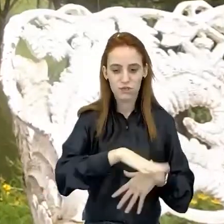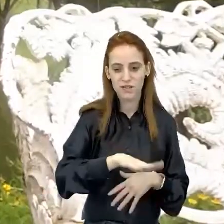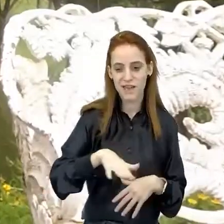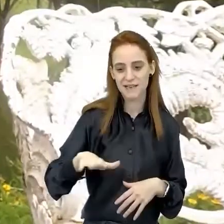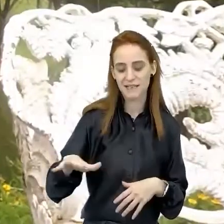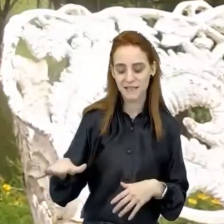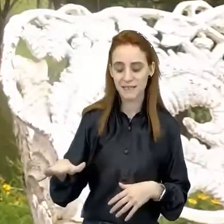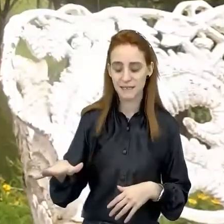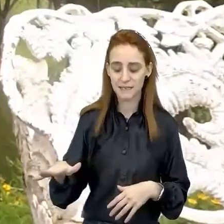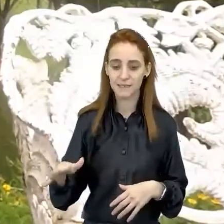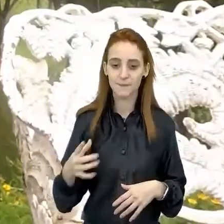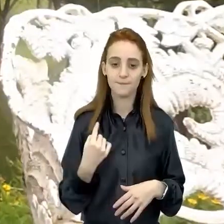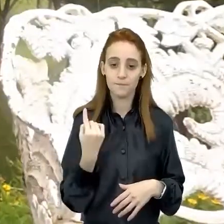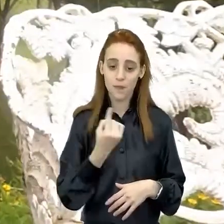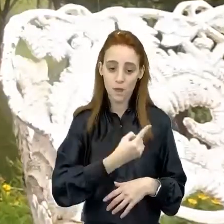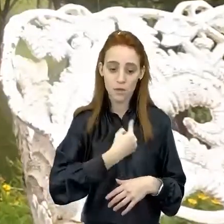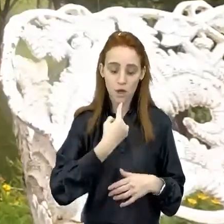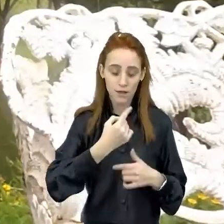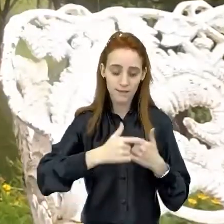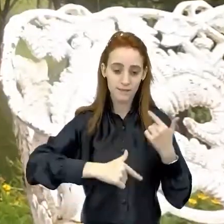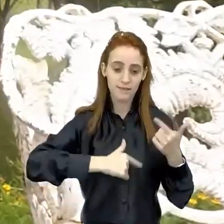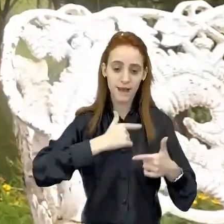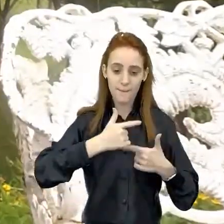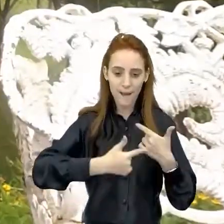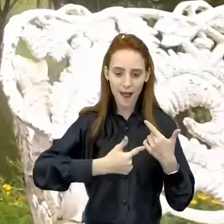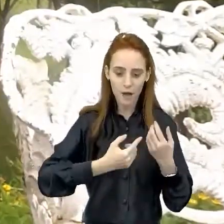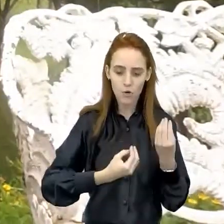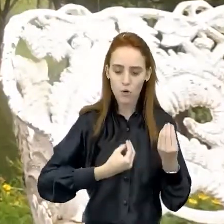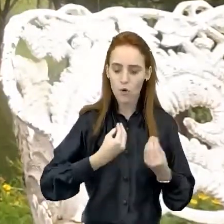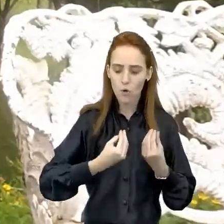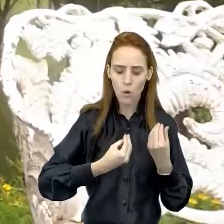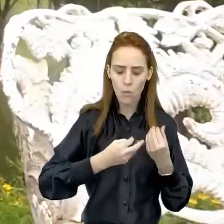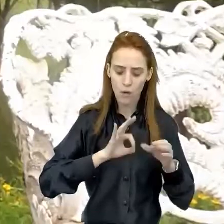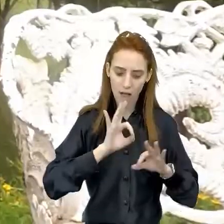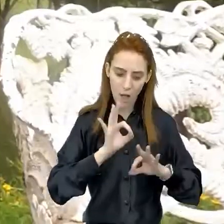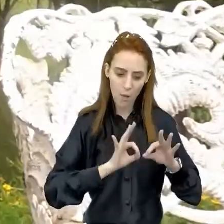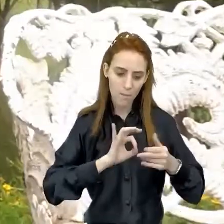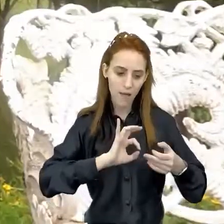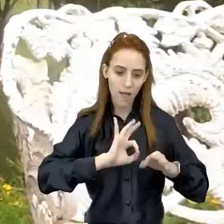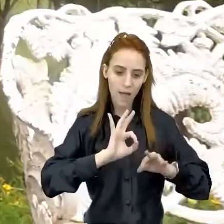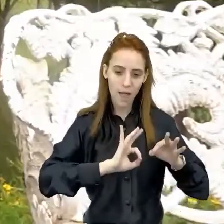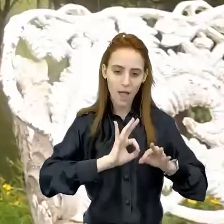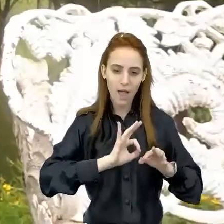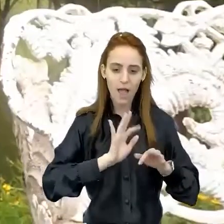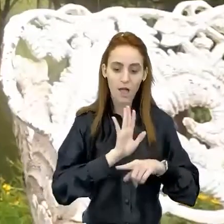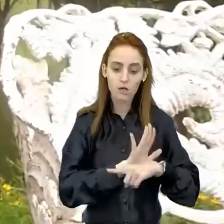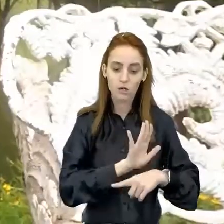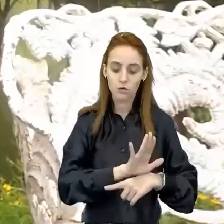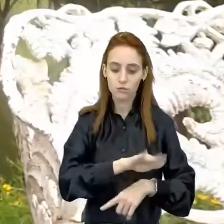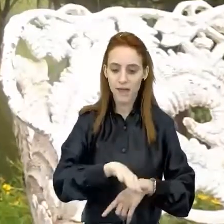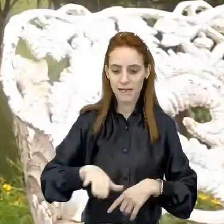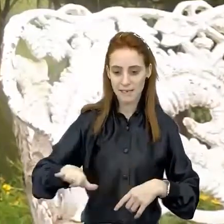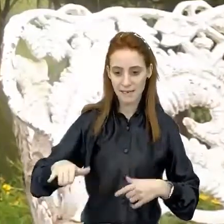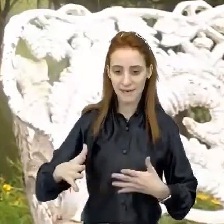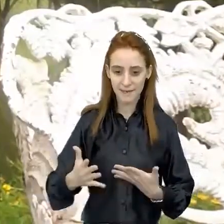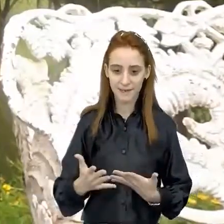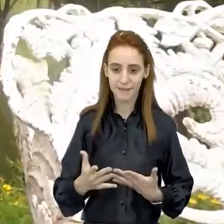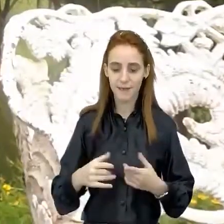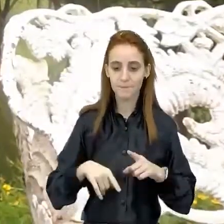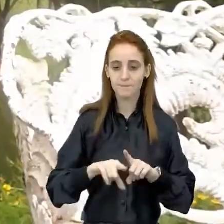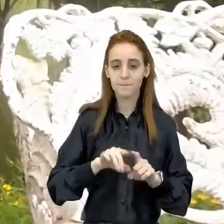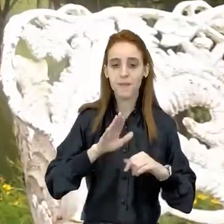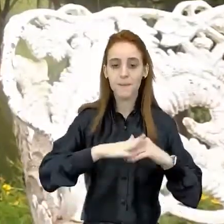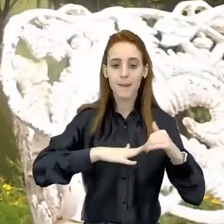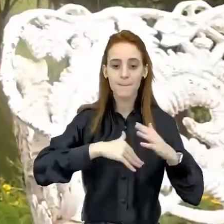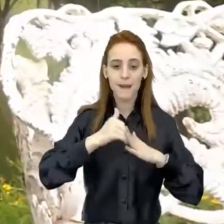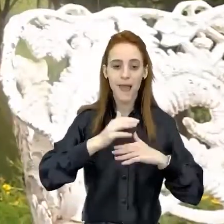temos que ter um trabalho de nos equilibrarmos e ajudar as crianças. Agora, mais do que isso, vamos falar do ponto de vista prático. A gente